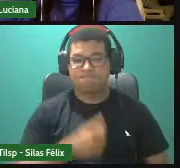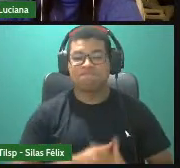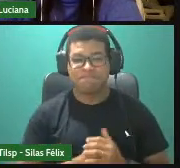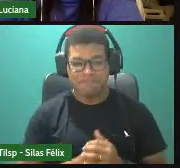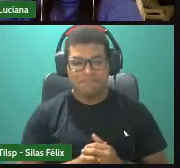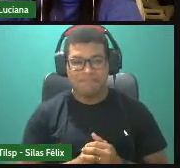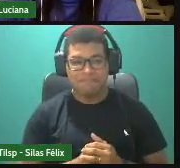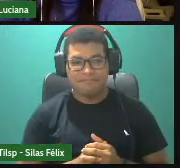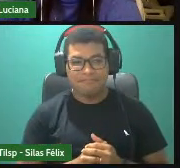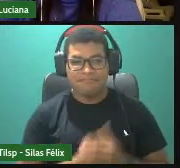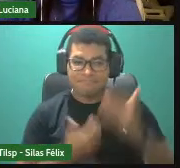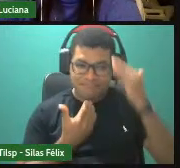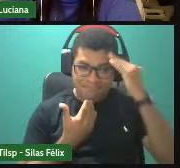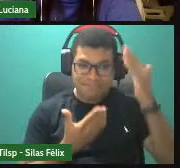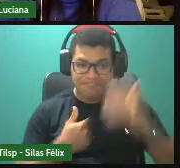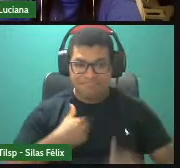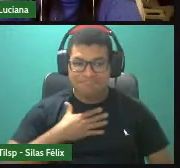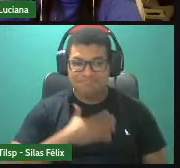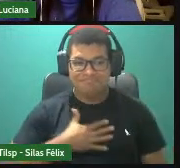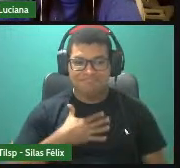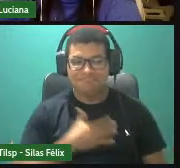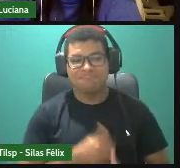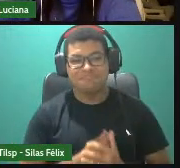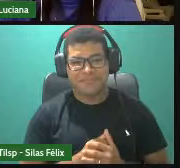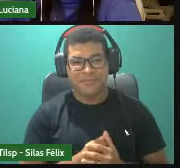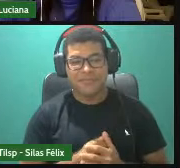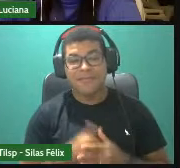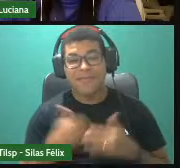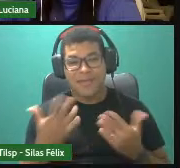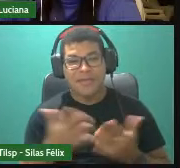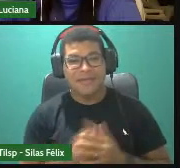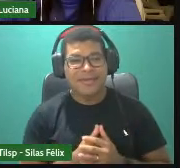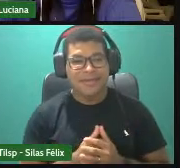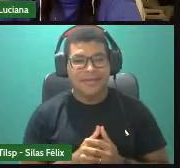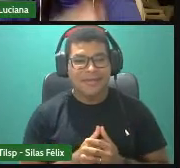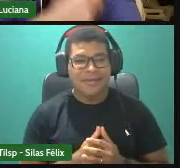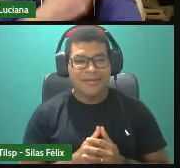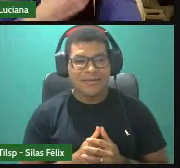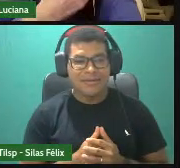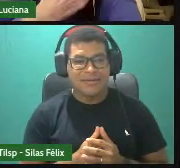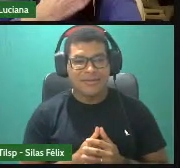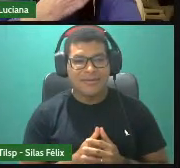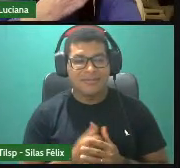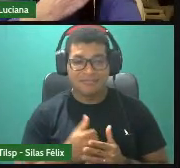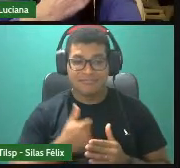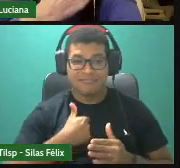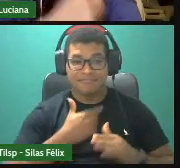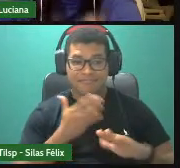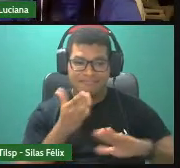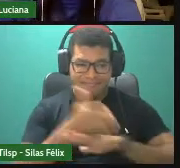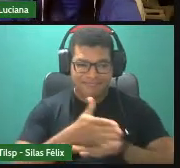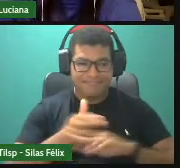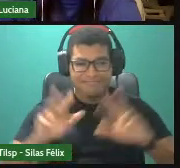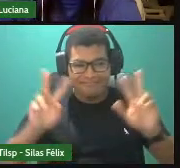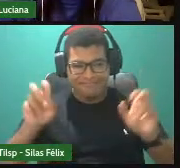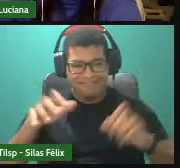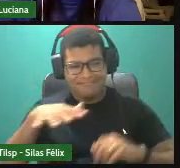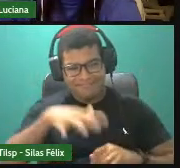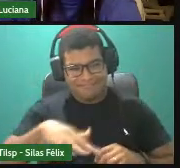Uma grata surpresa. Então, moçada, eu entrei nessa parte de